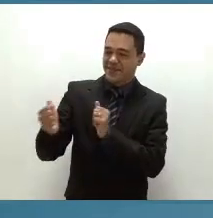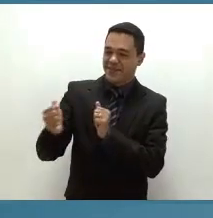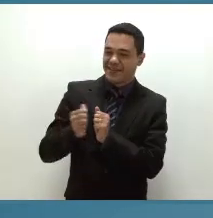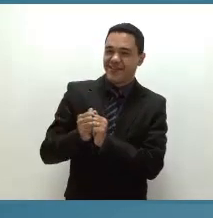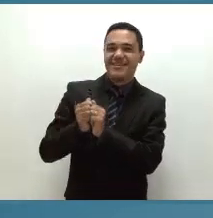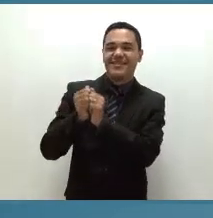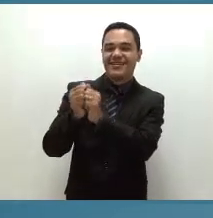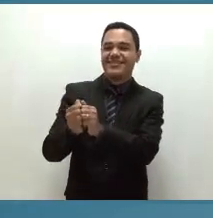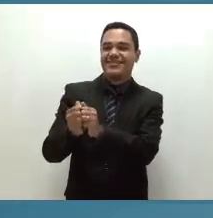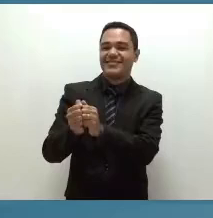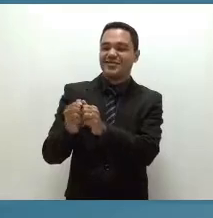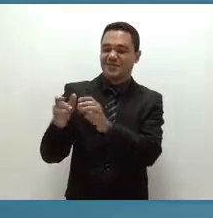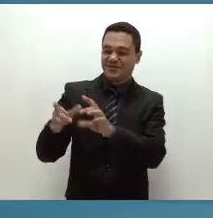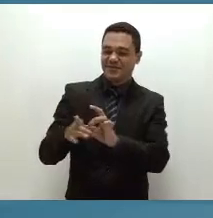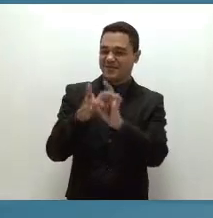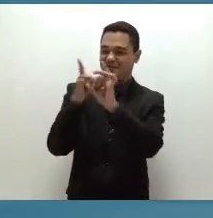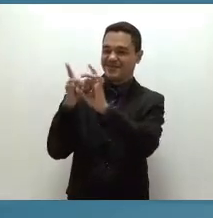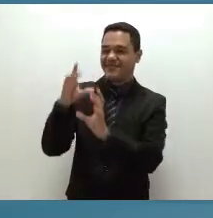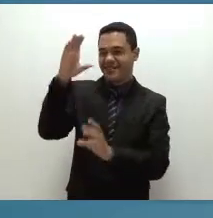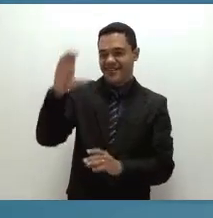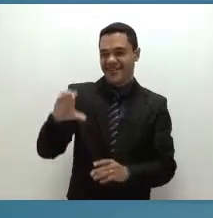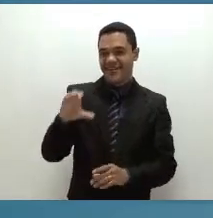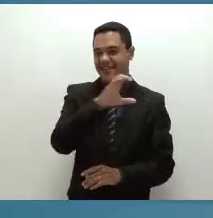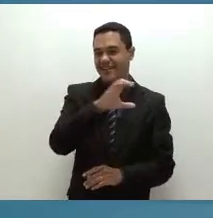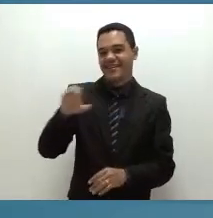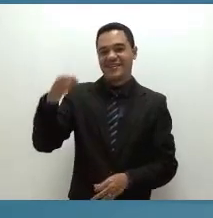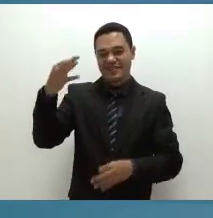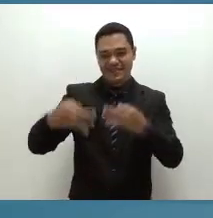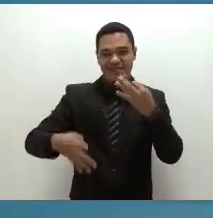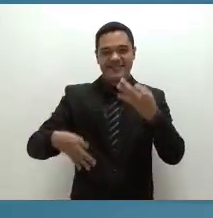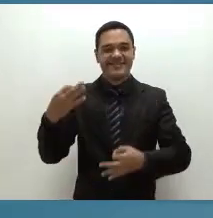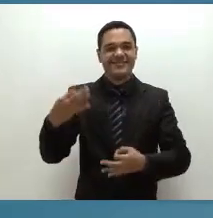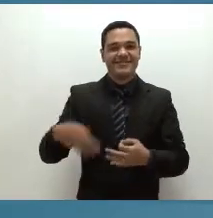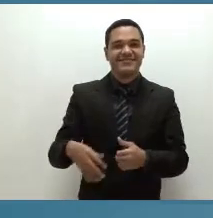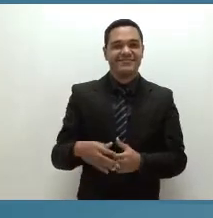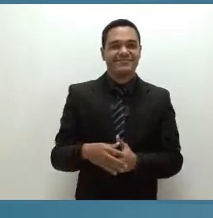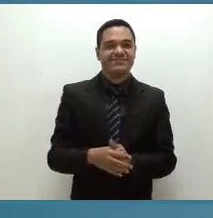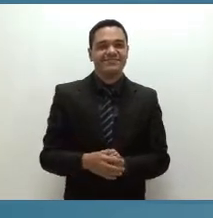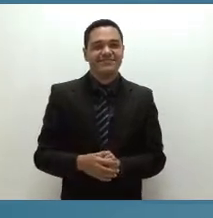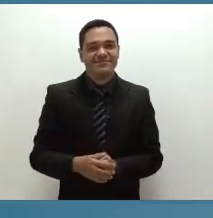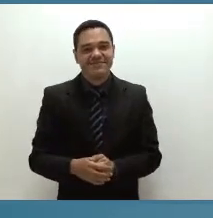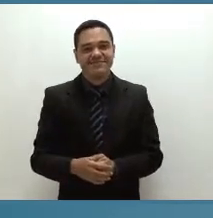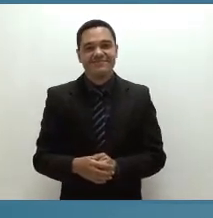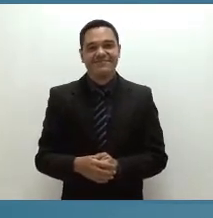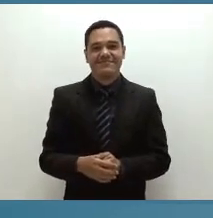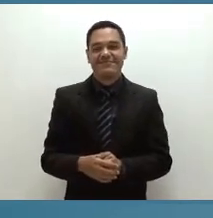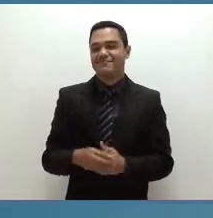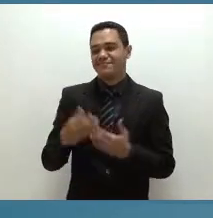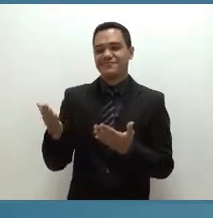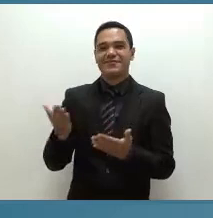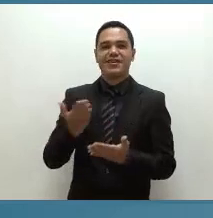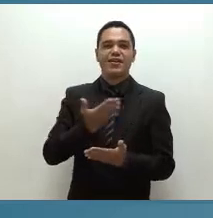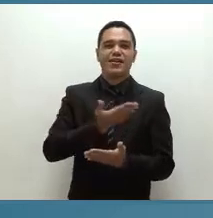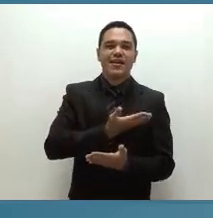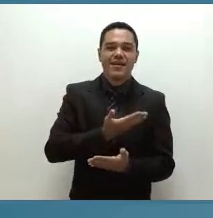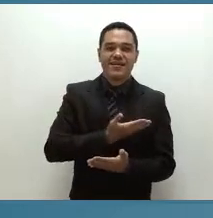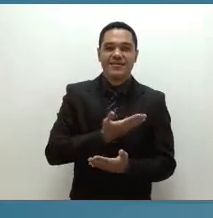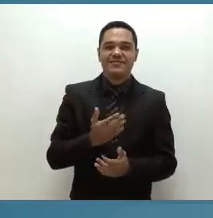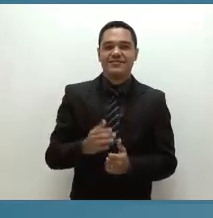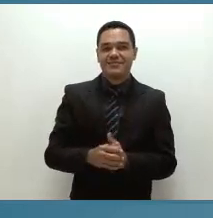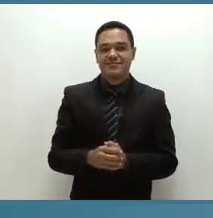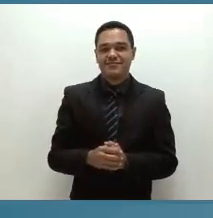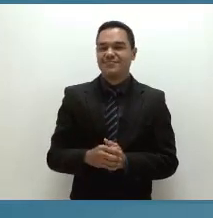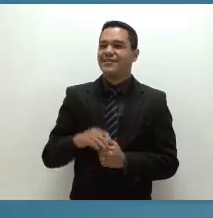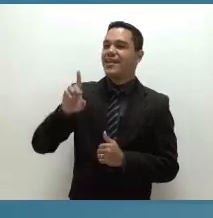dos Juristas. Está lembrado quando eu lhe falei isso? Né? Então, meu prezado, querido amigo,